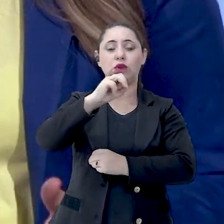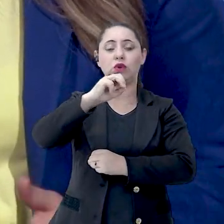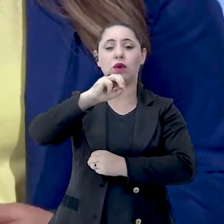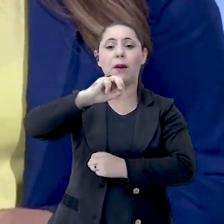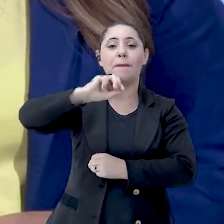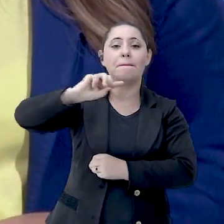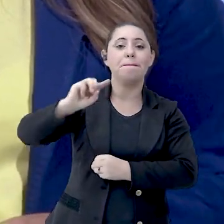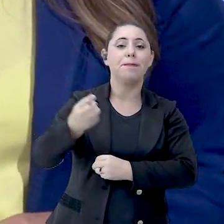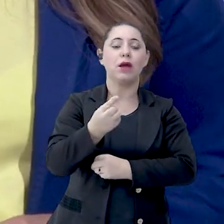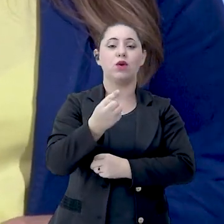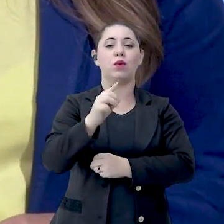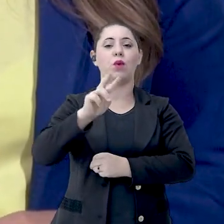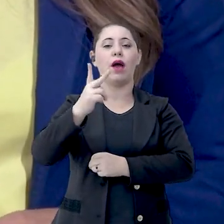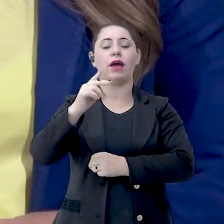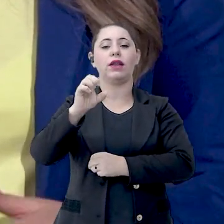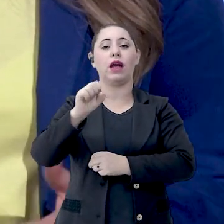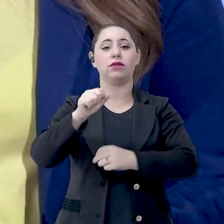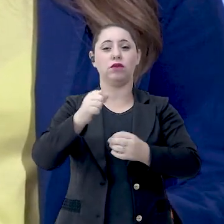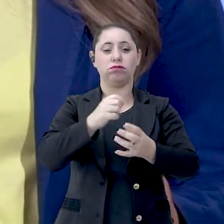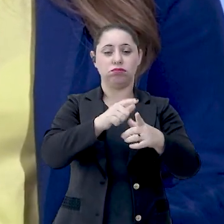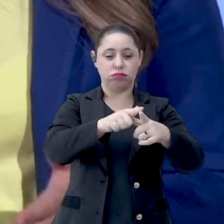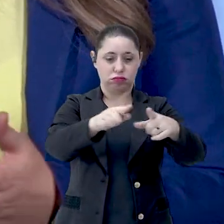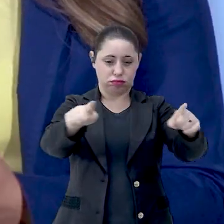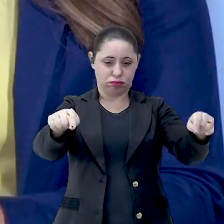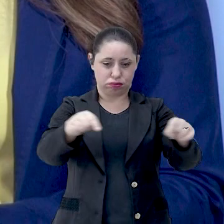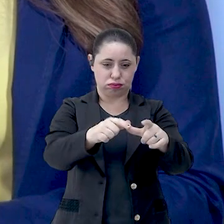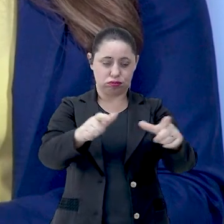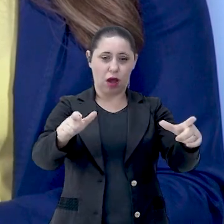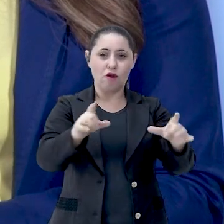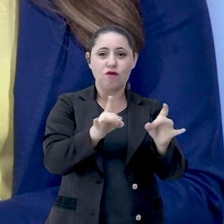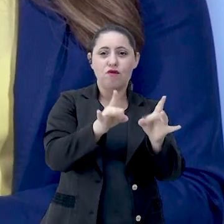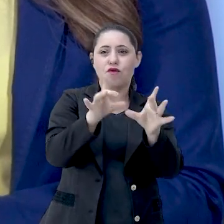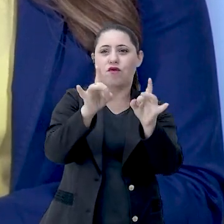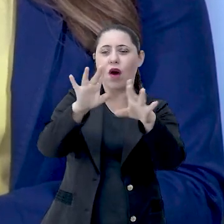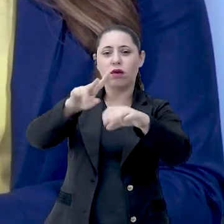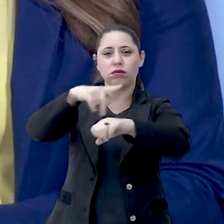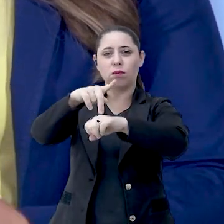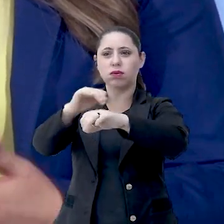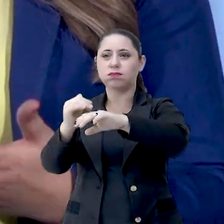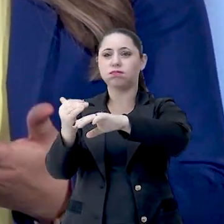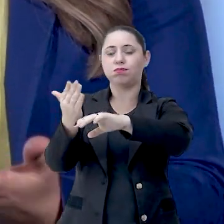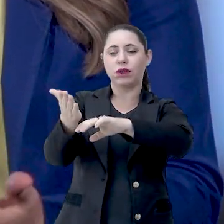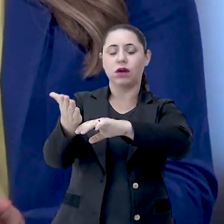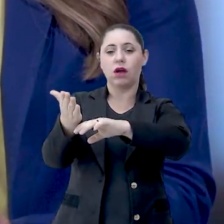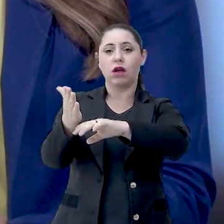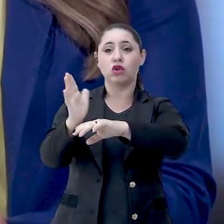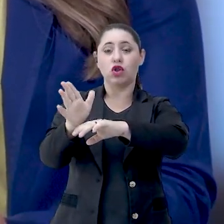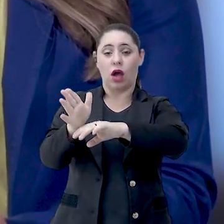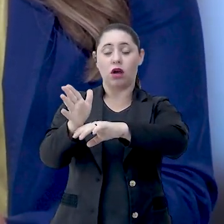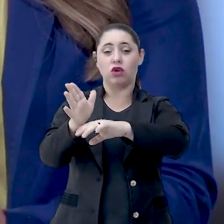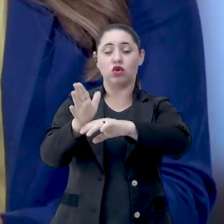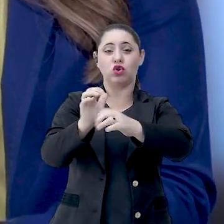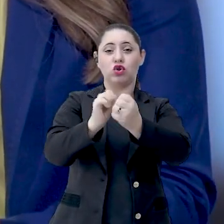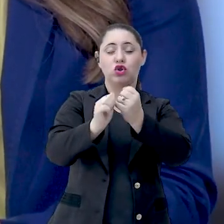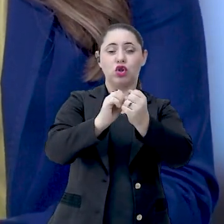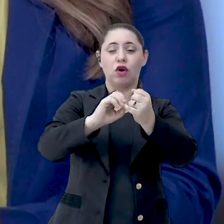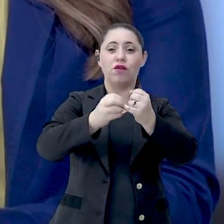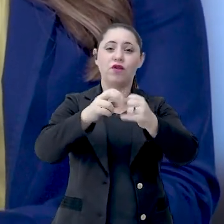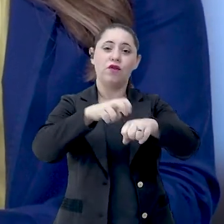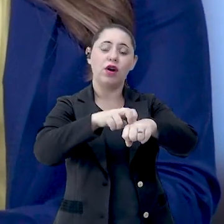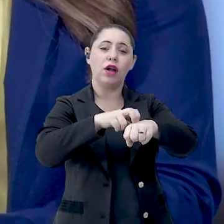300.000 hectares na lavoura, com impacto direto nas vendas externas, tanto que as exportações de